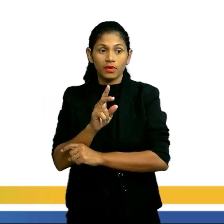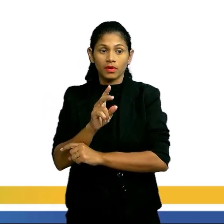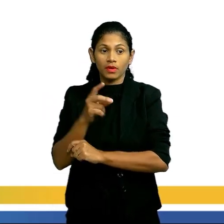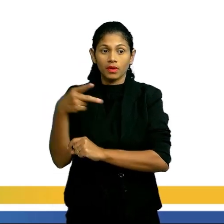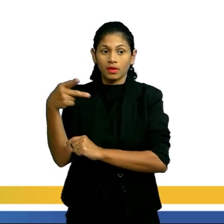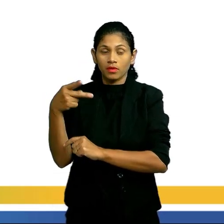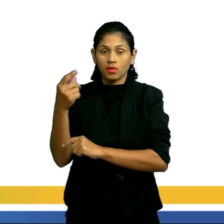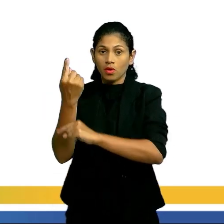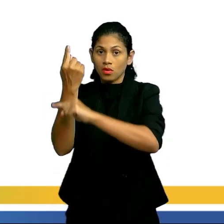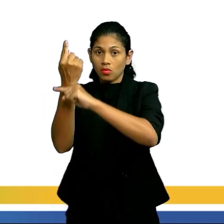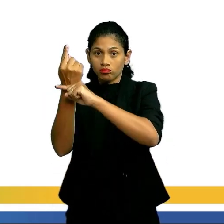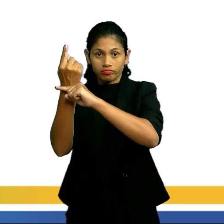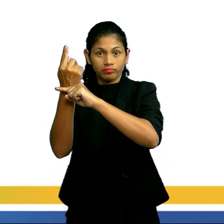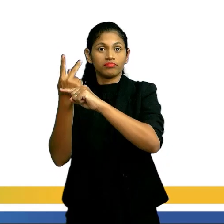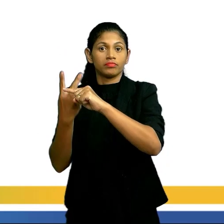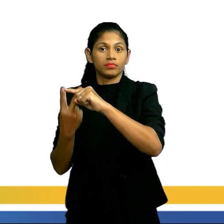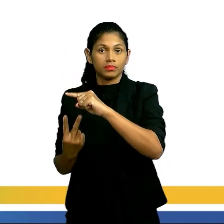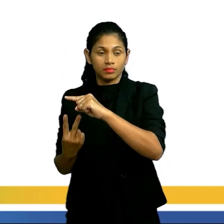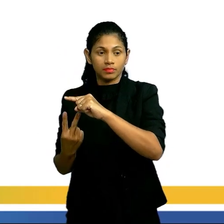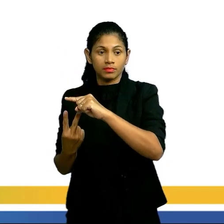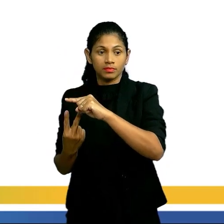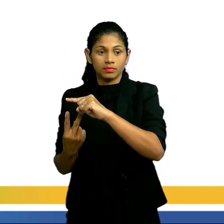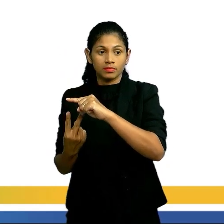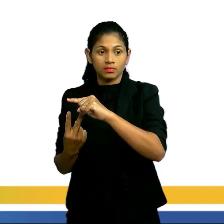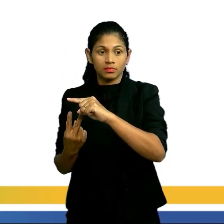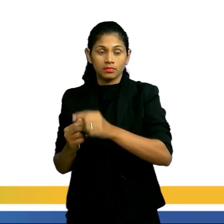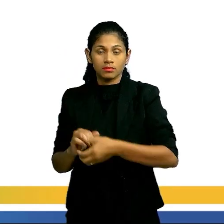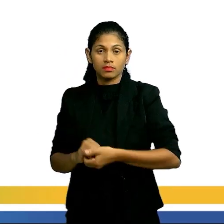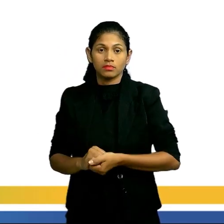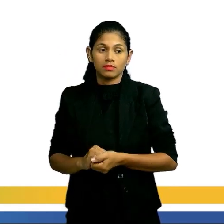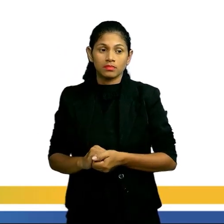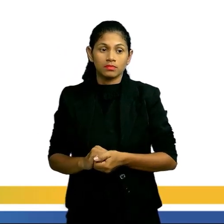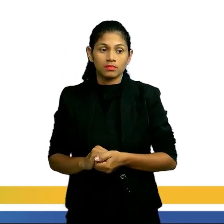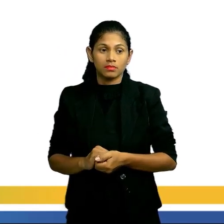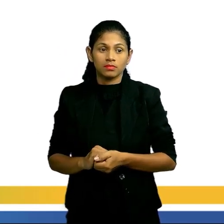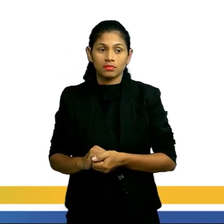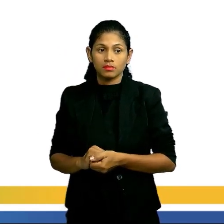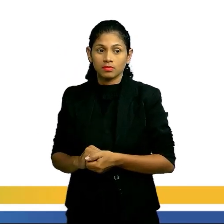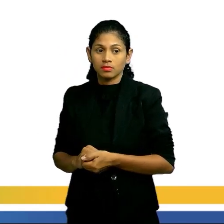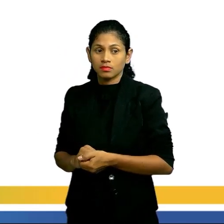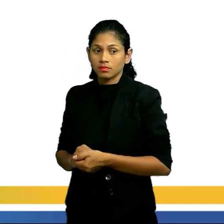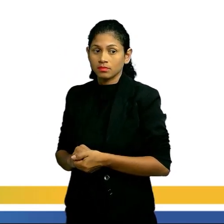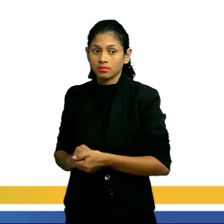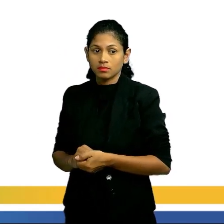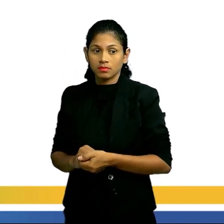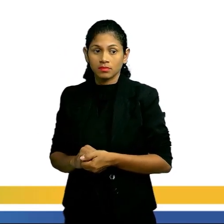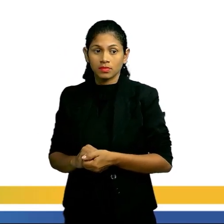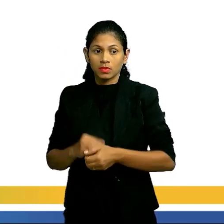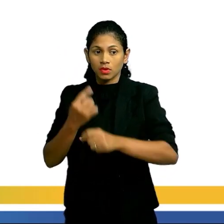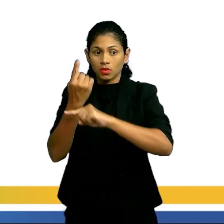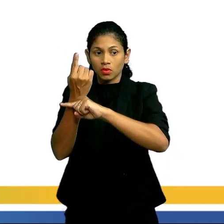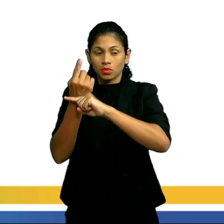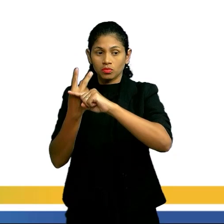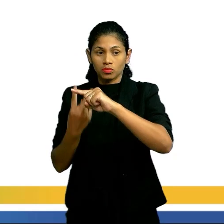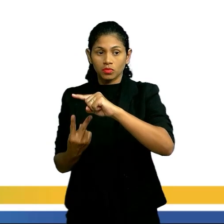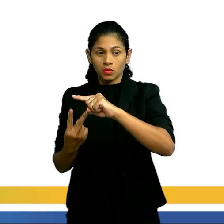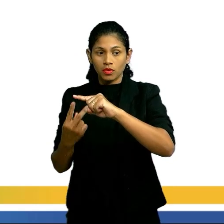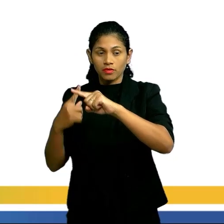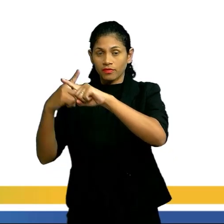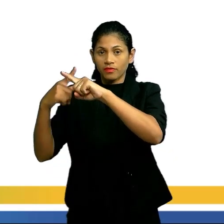altura. Ok? Como nós temos, então, 24 vezes 3 dividido por